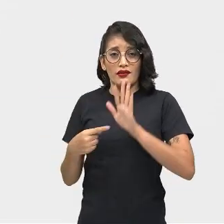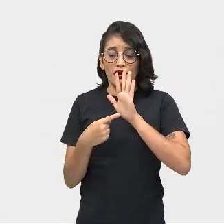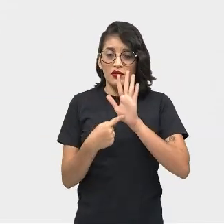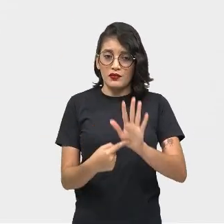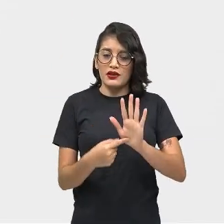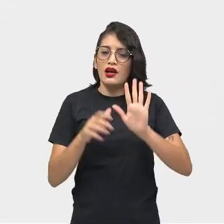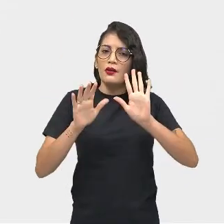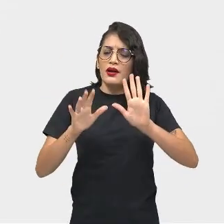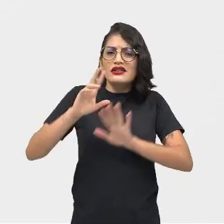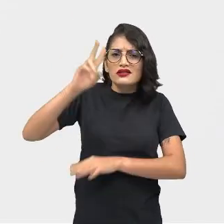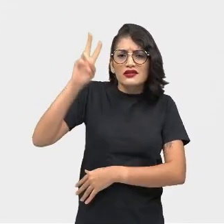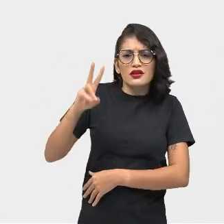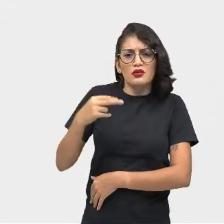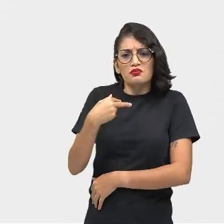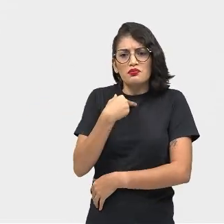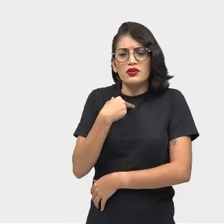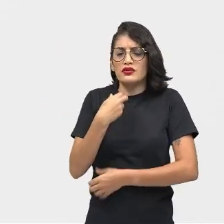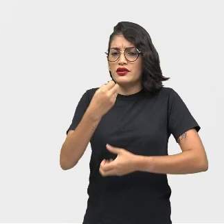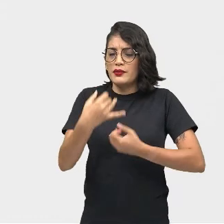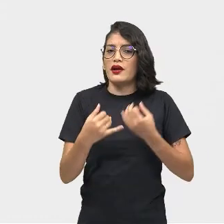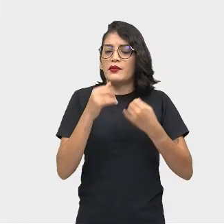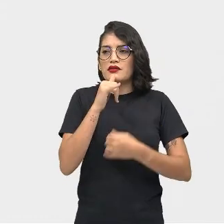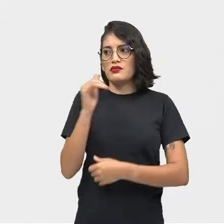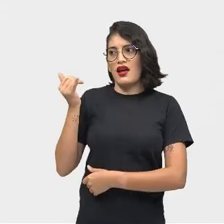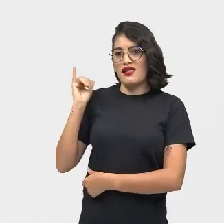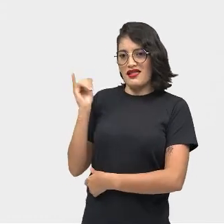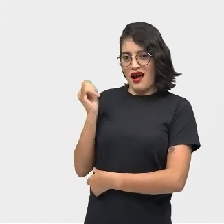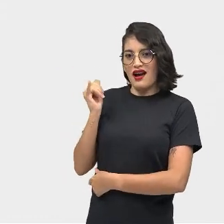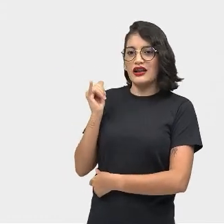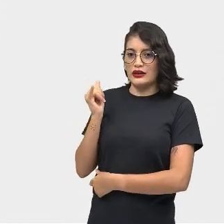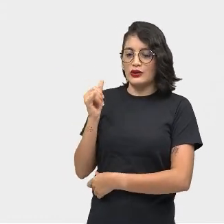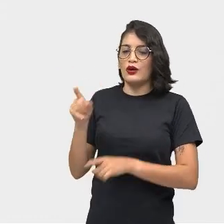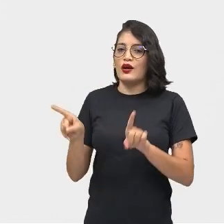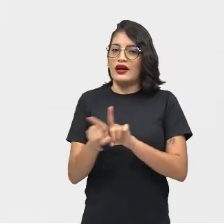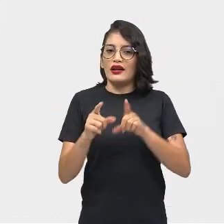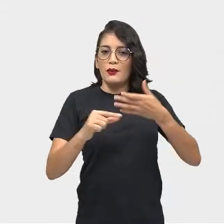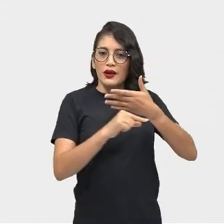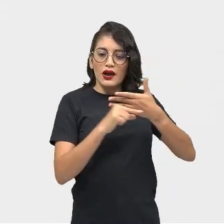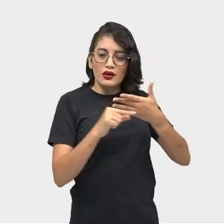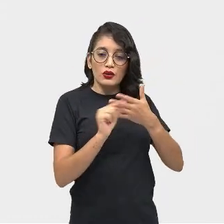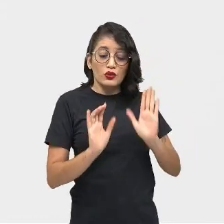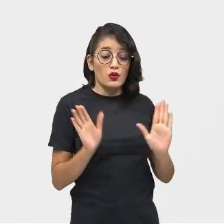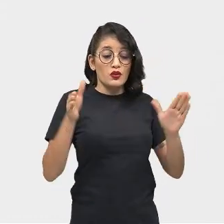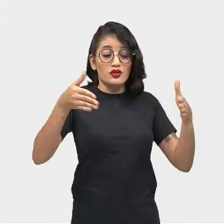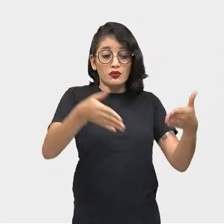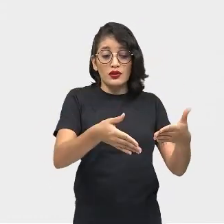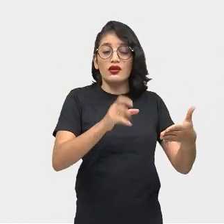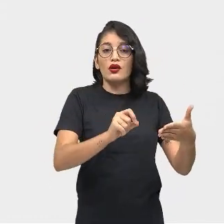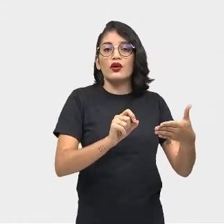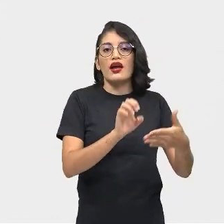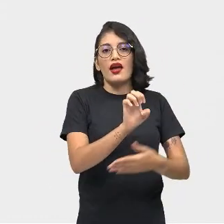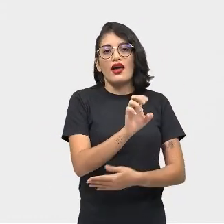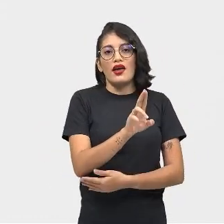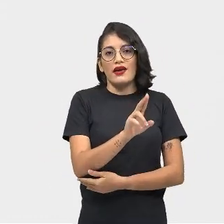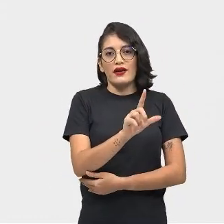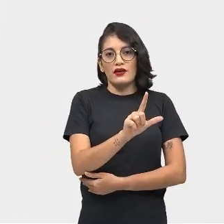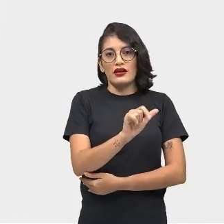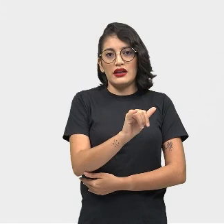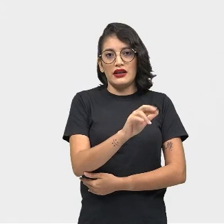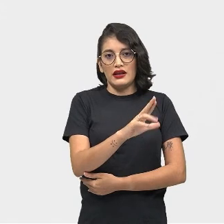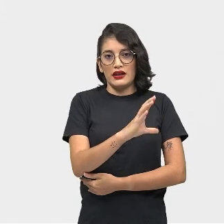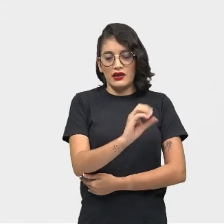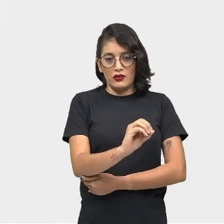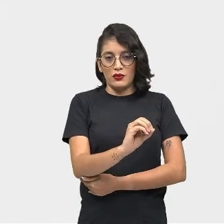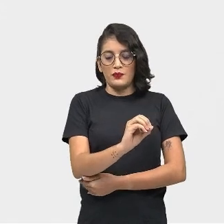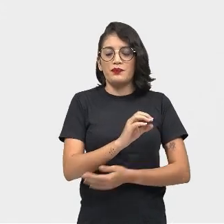mesmo sendo uma história, eu não posso falar de narrador, do autor, eu me refiro como eu lírico. Então nós